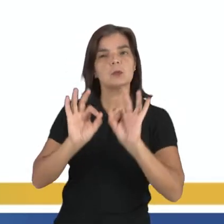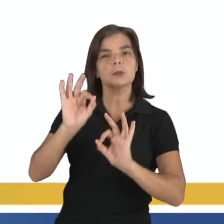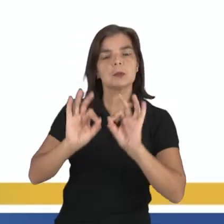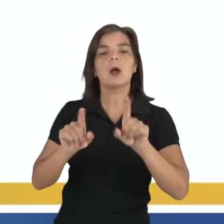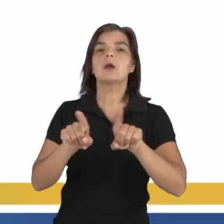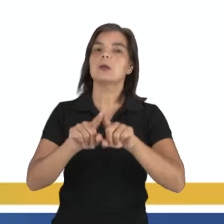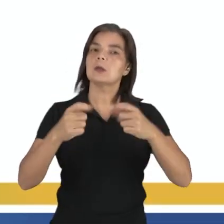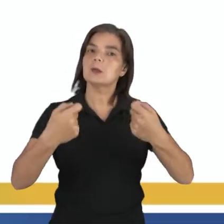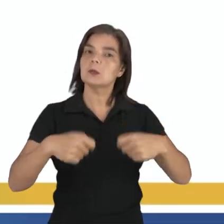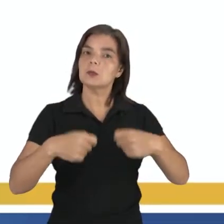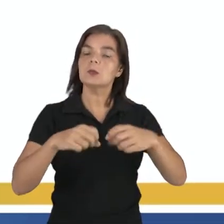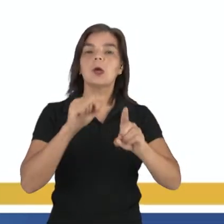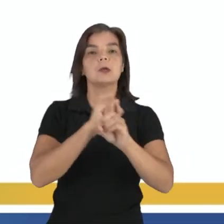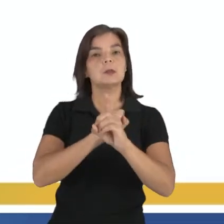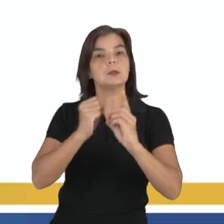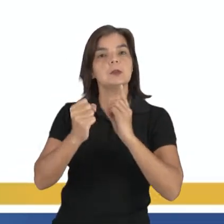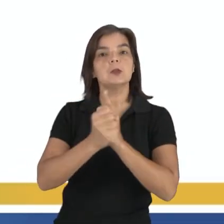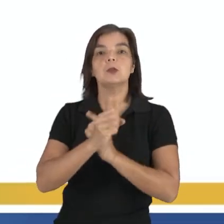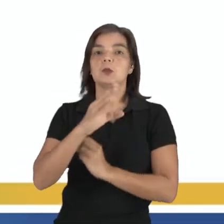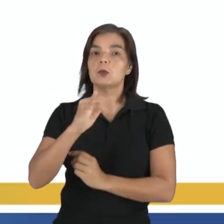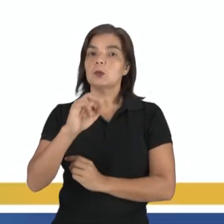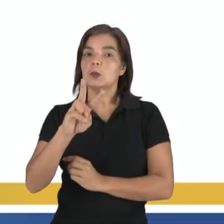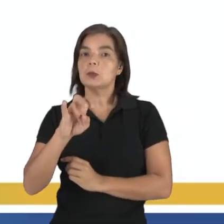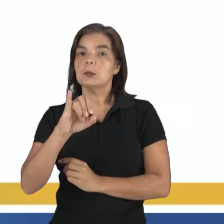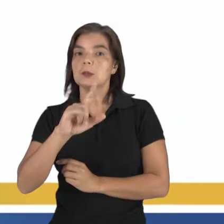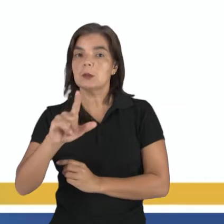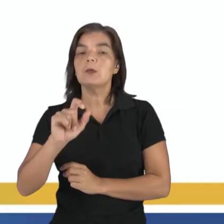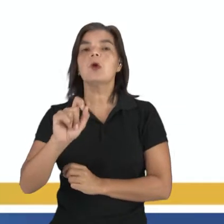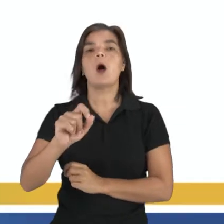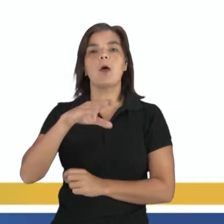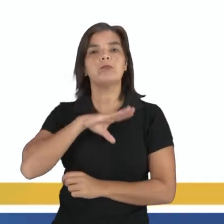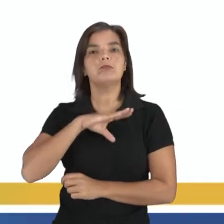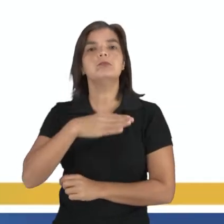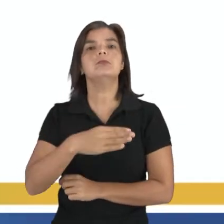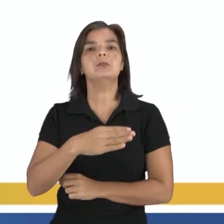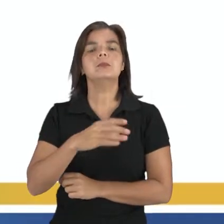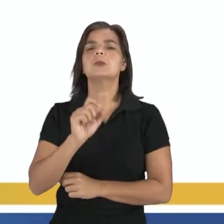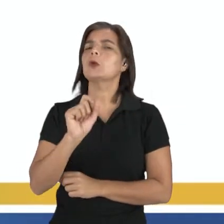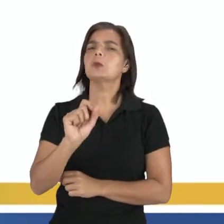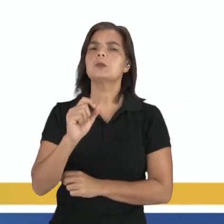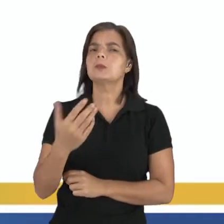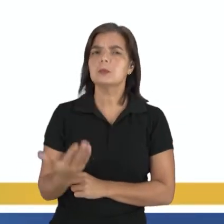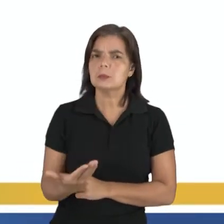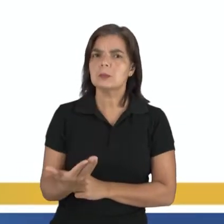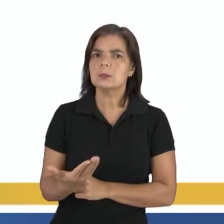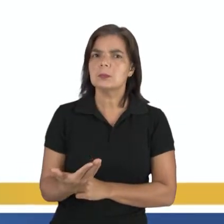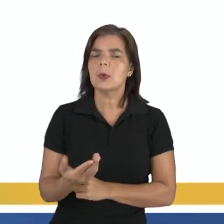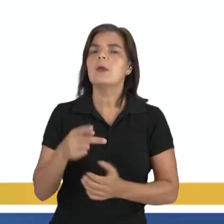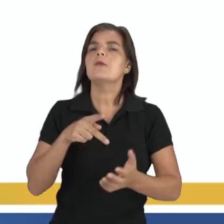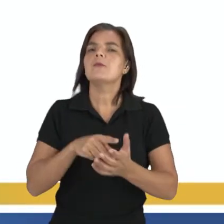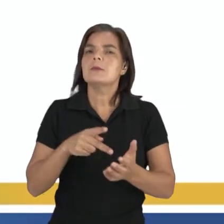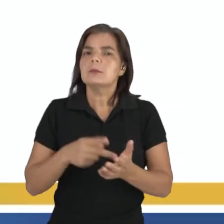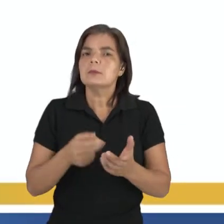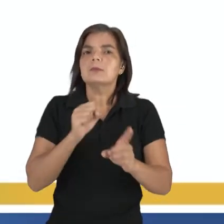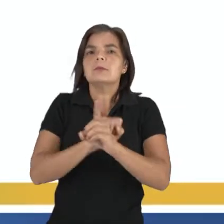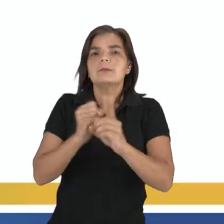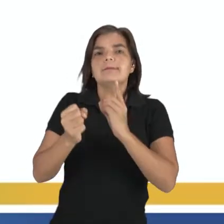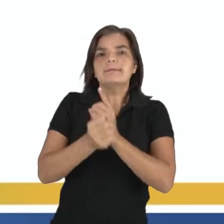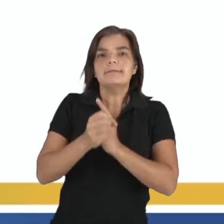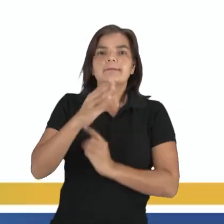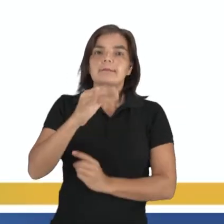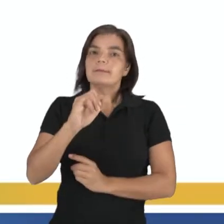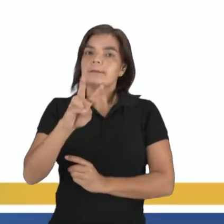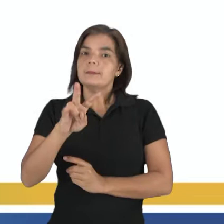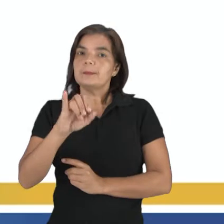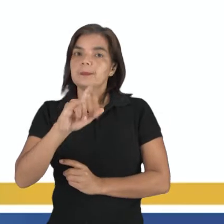a necessidade de que a sociedade civil ela venha a agir. Então, o que é que vem a ser essa sociedade